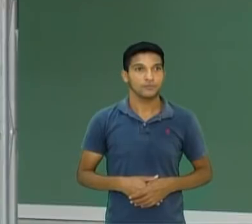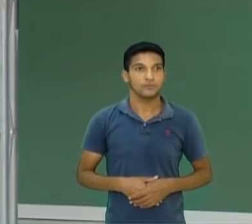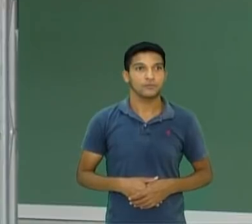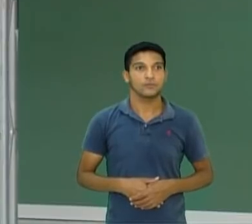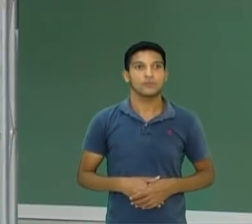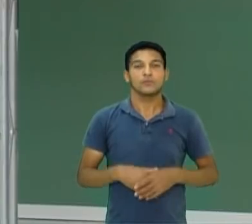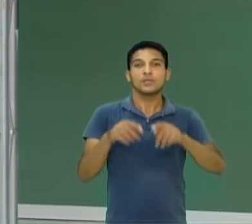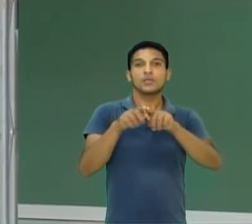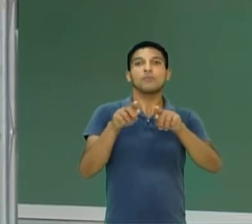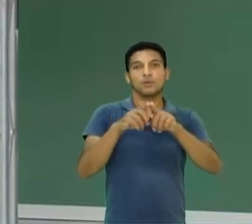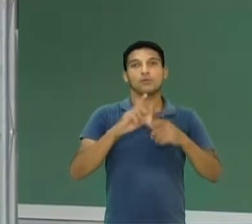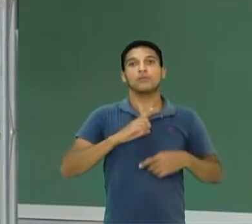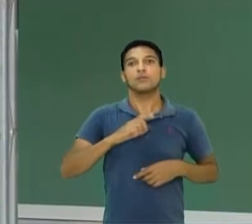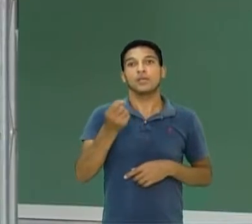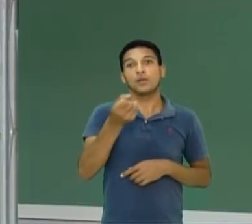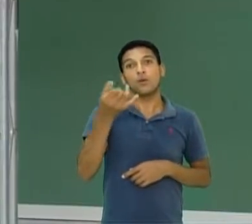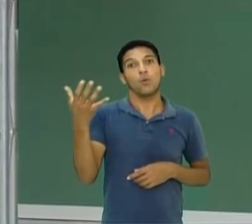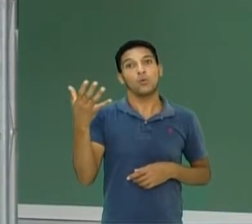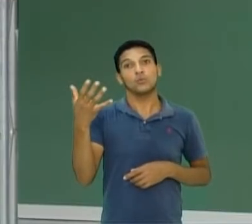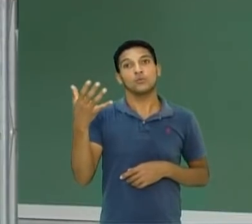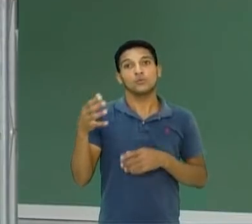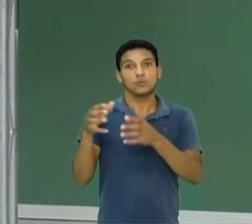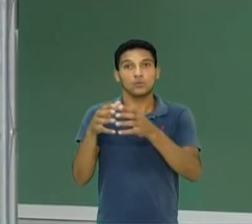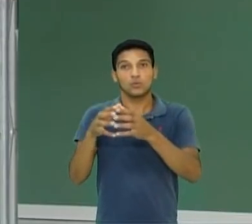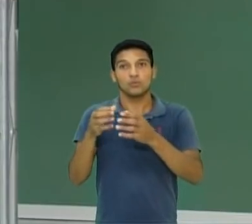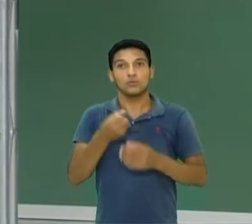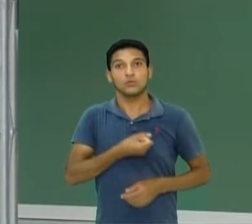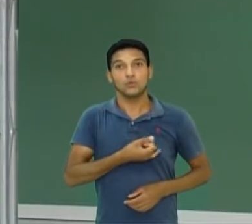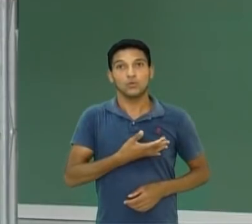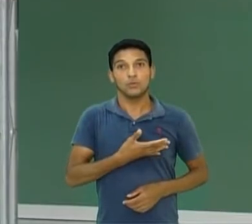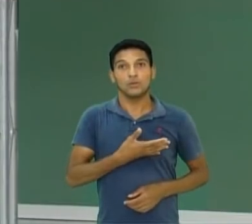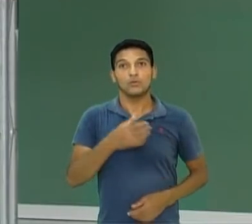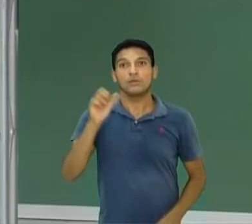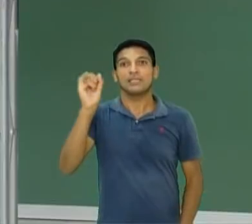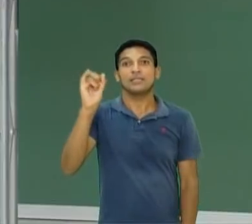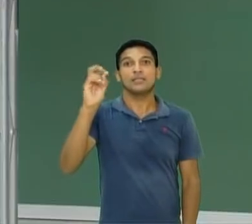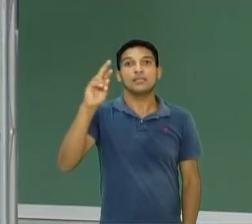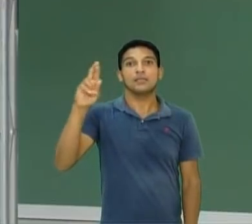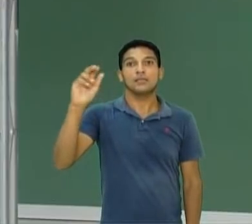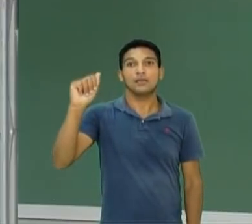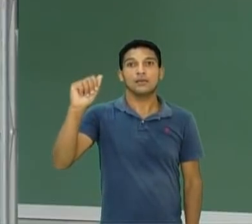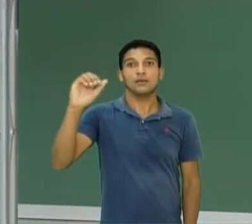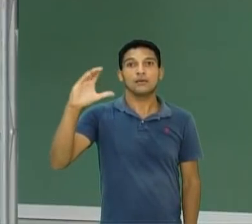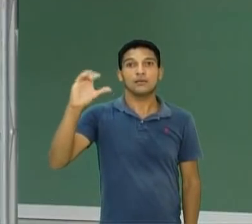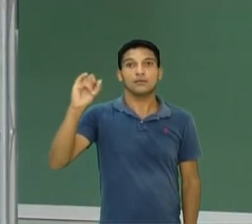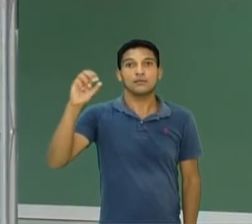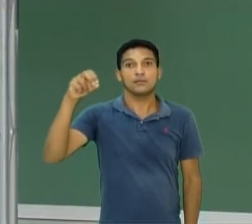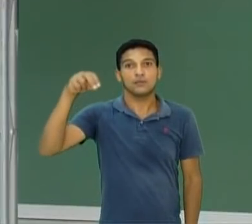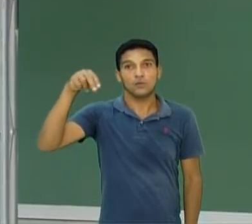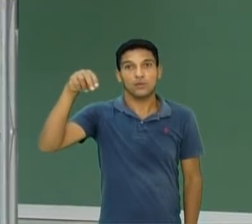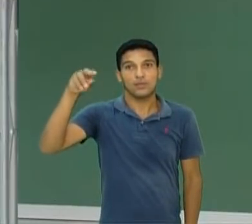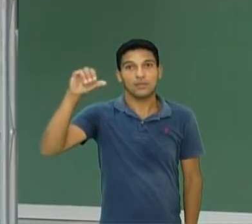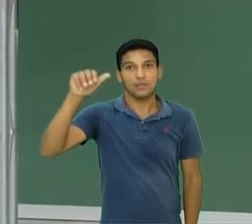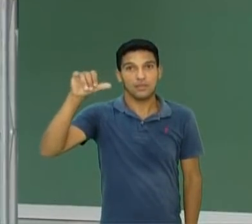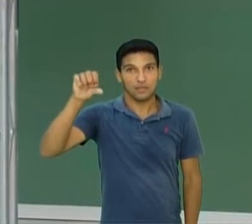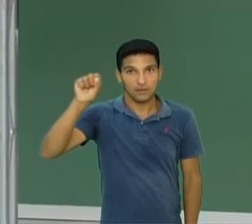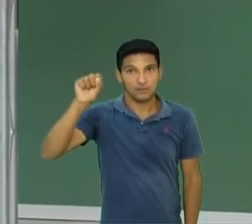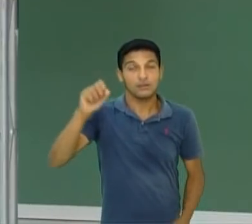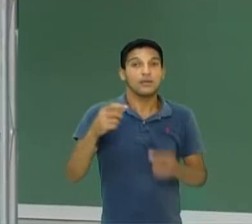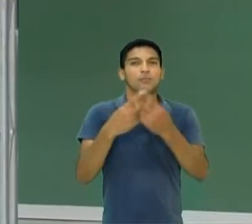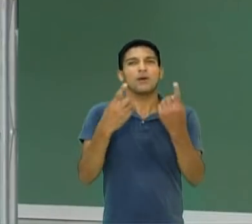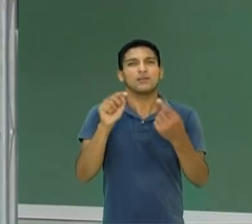Então aqui nós precisamos lembrar o que para resolver o exercício proposto anteriormente. Nós precisamos lembrar que alguns números eles pertencem a mais